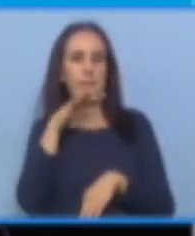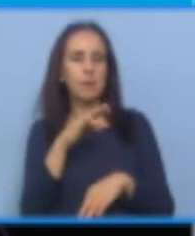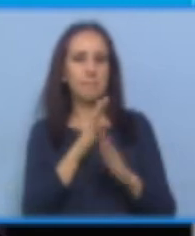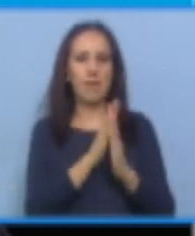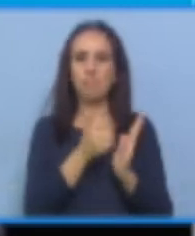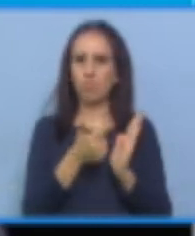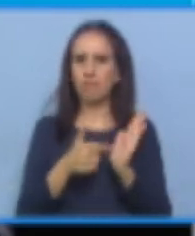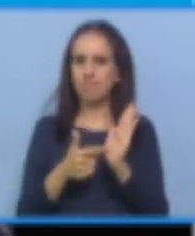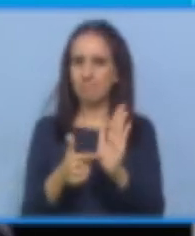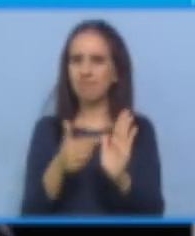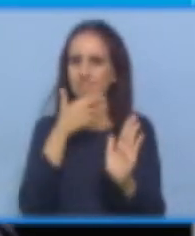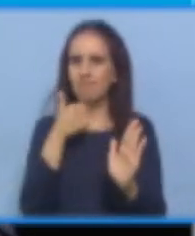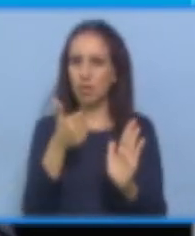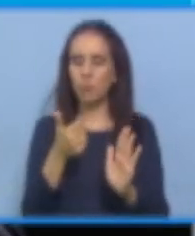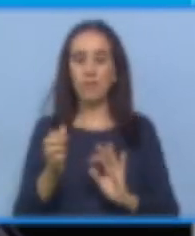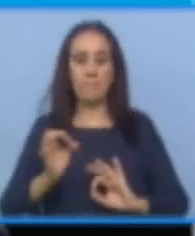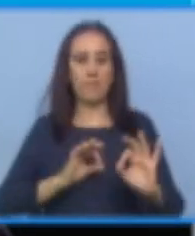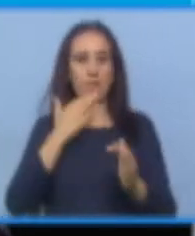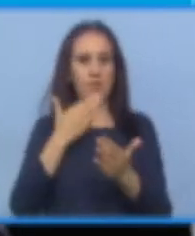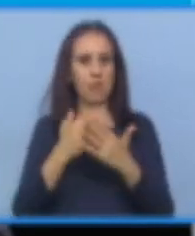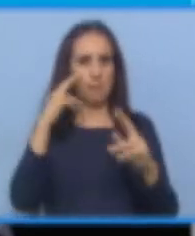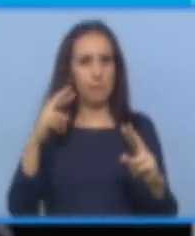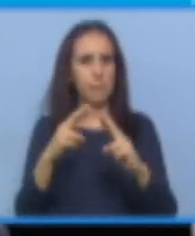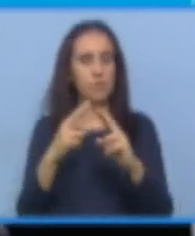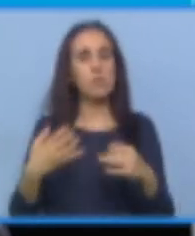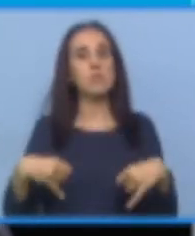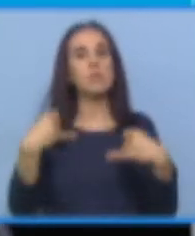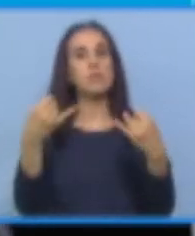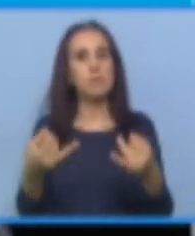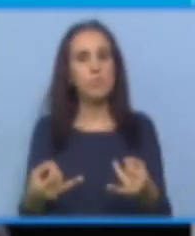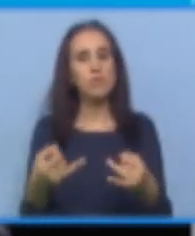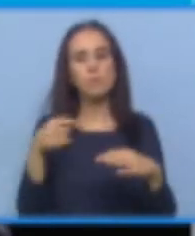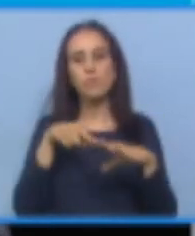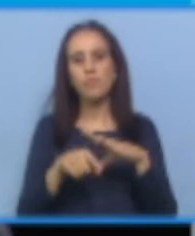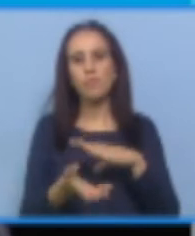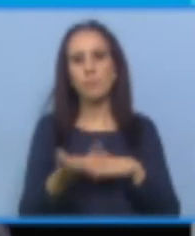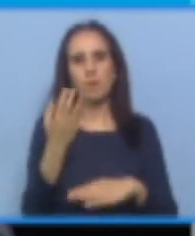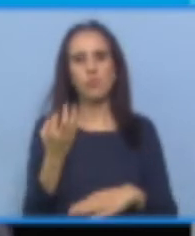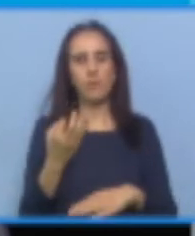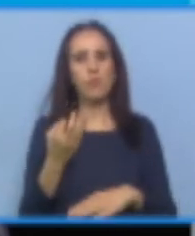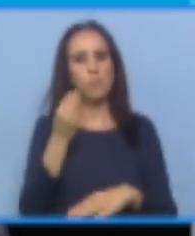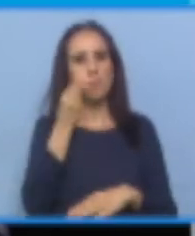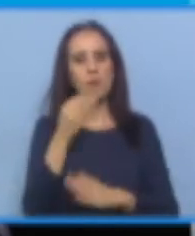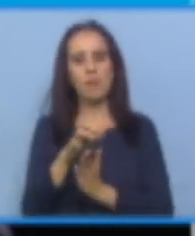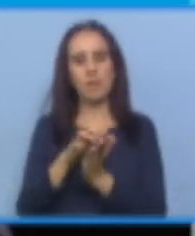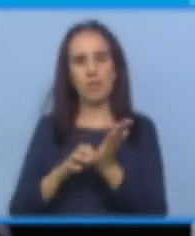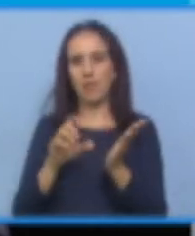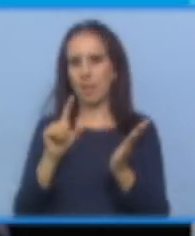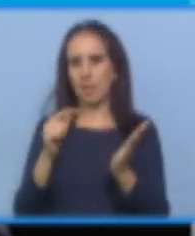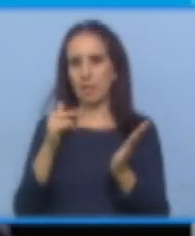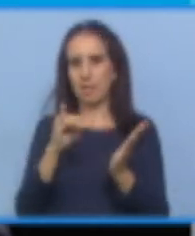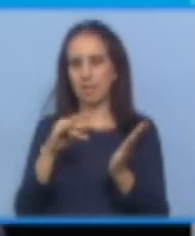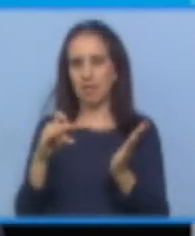não é? De preparação para o encontro e depois de aprofundamento também da Amoris Laetitia. É um